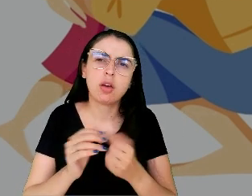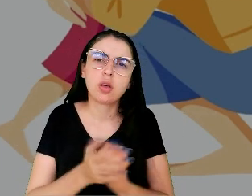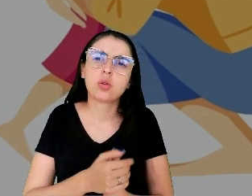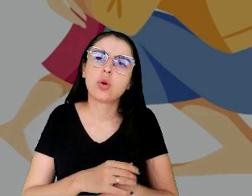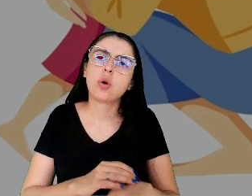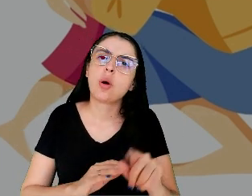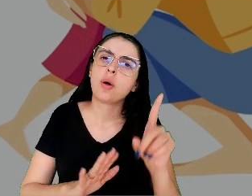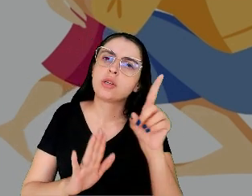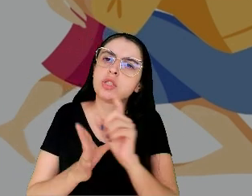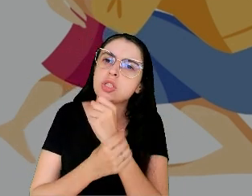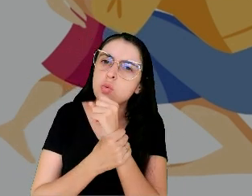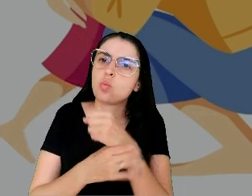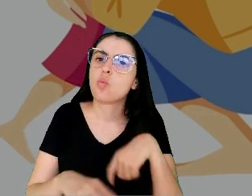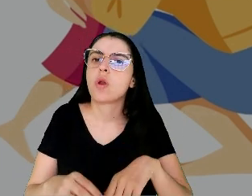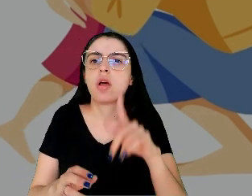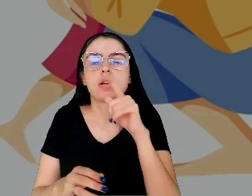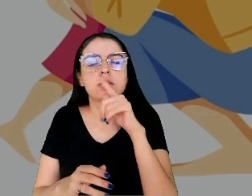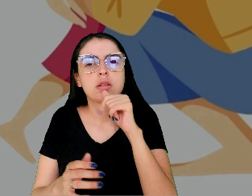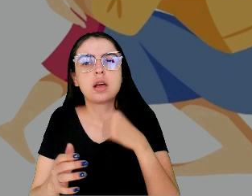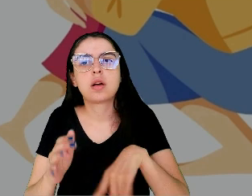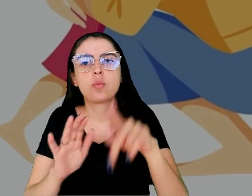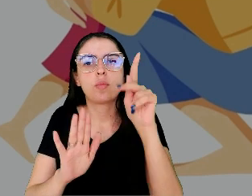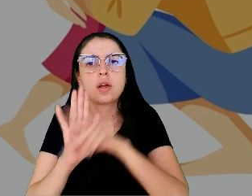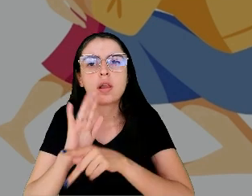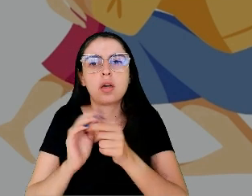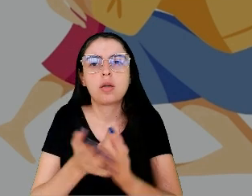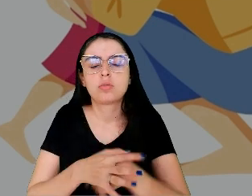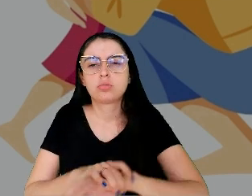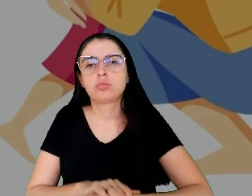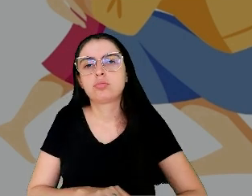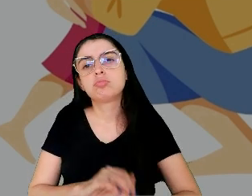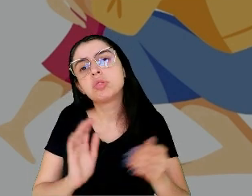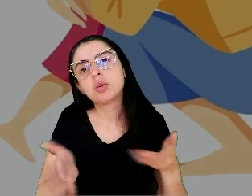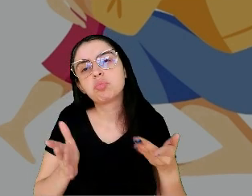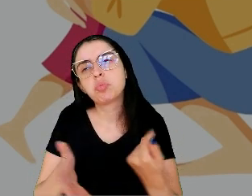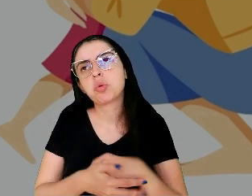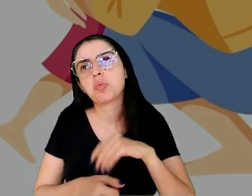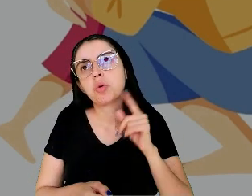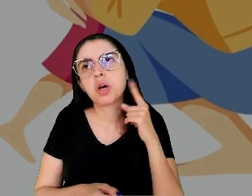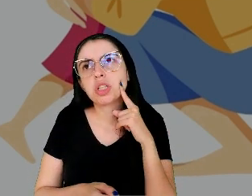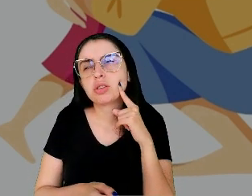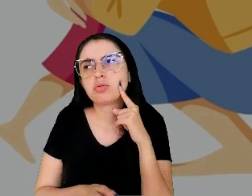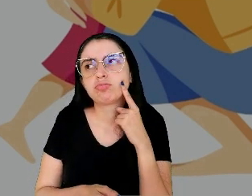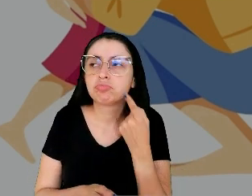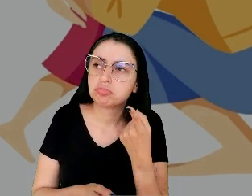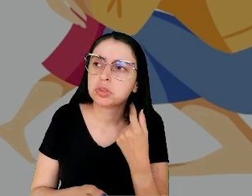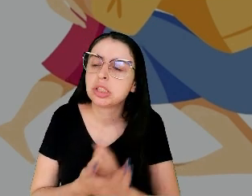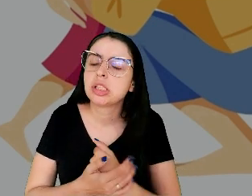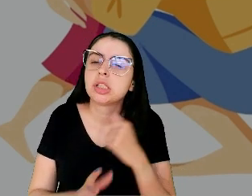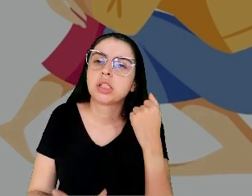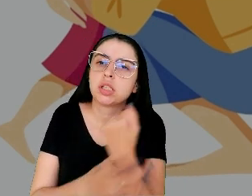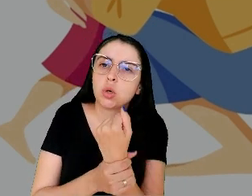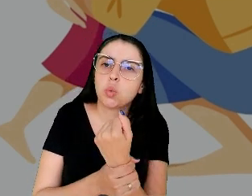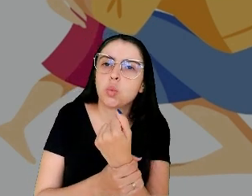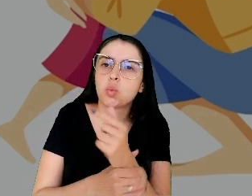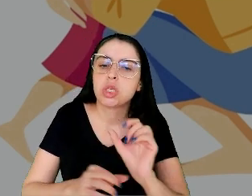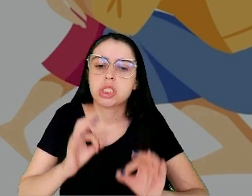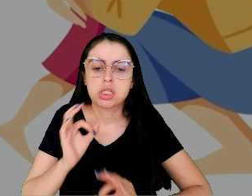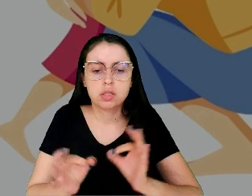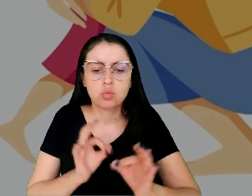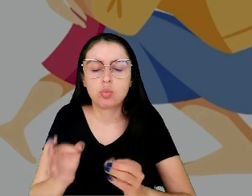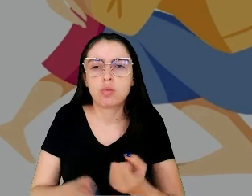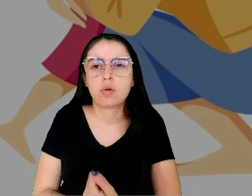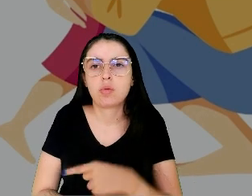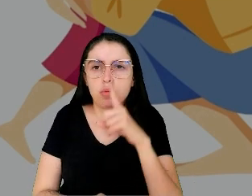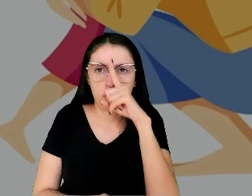água, que está previsto como instrumento de gestão e segurança e controle dos riscos